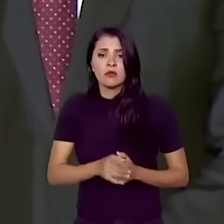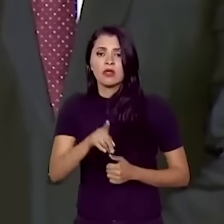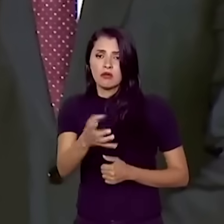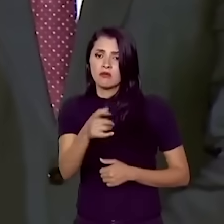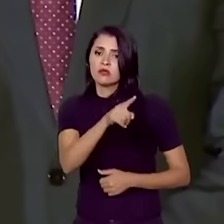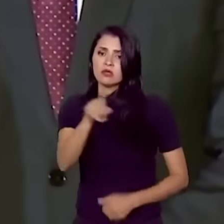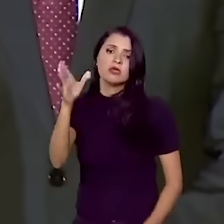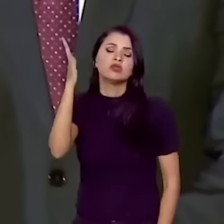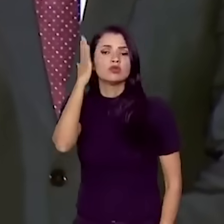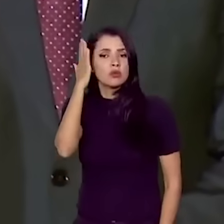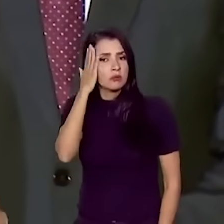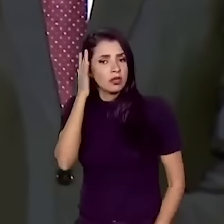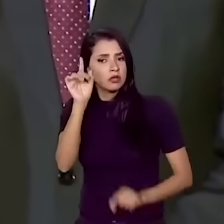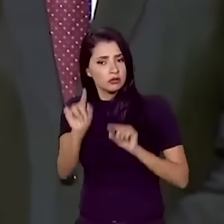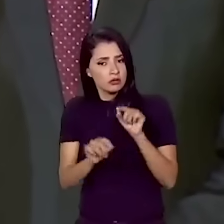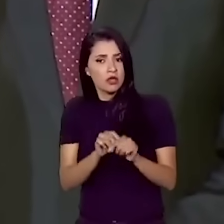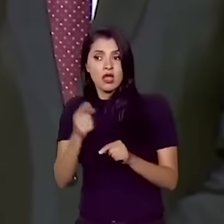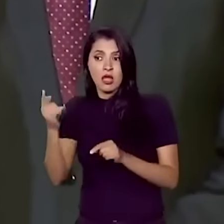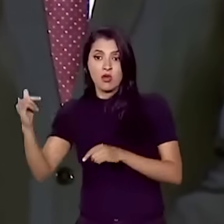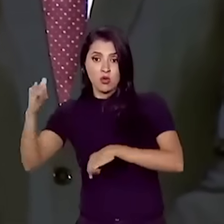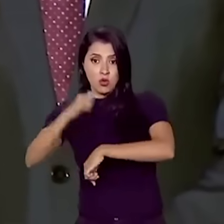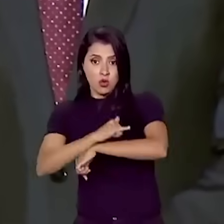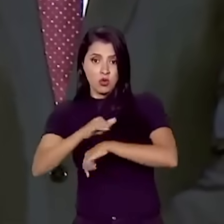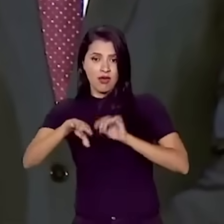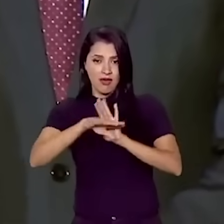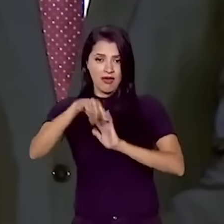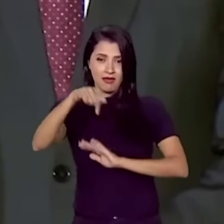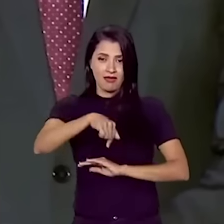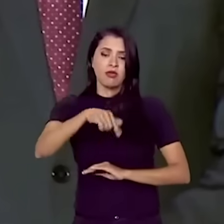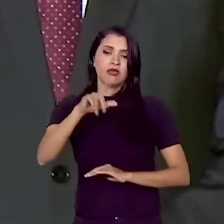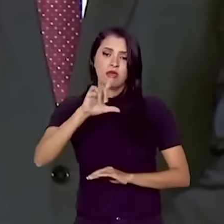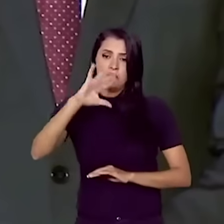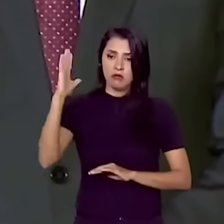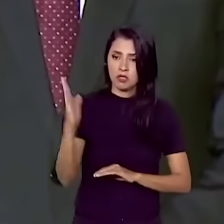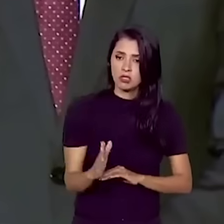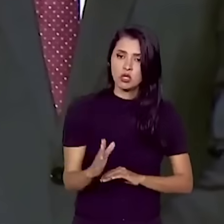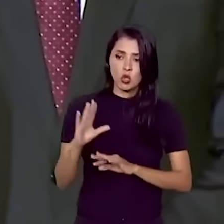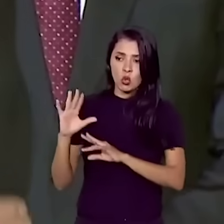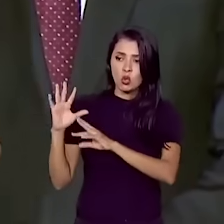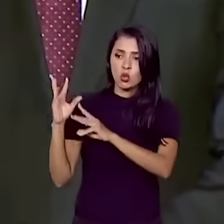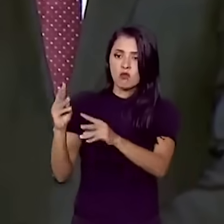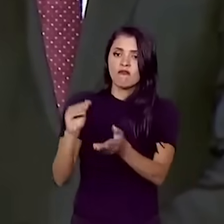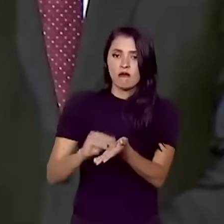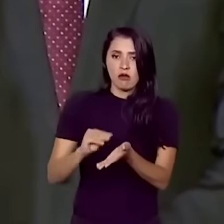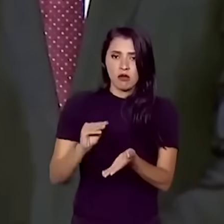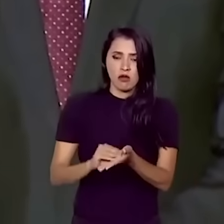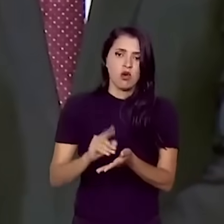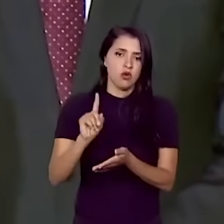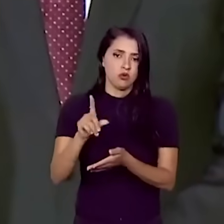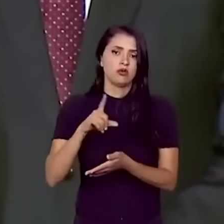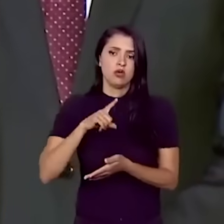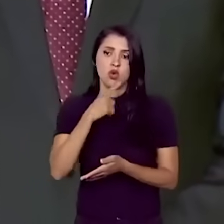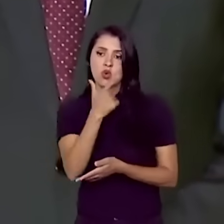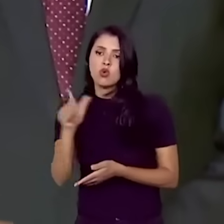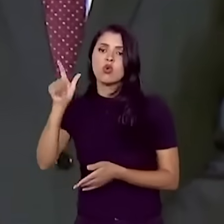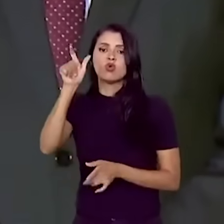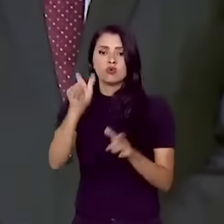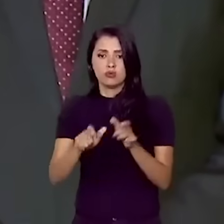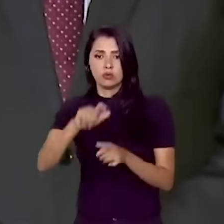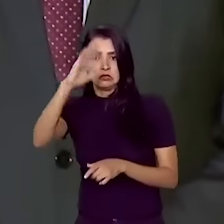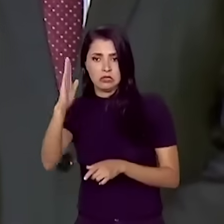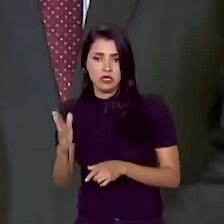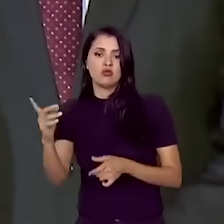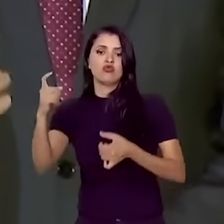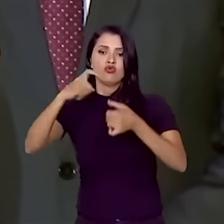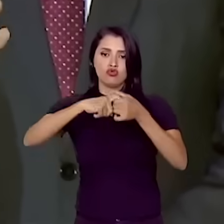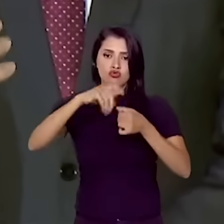soubessem, Hassan, que a chegada de vocês aqui ainda não é todo mundo. A chegada dos outros brasileiros que já vieram, porque